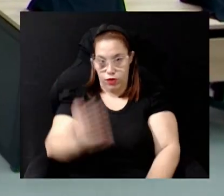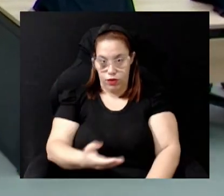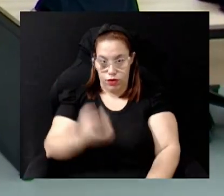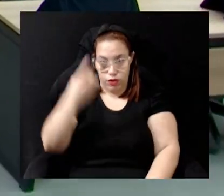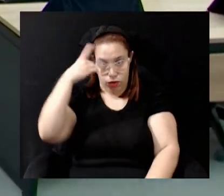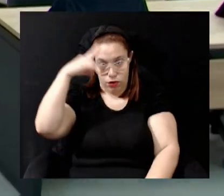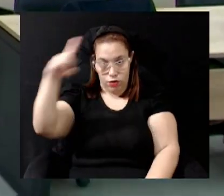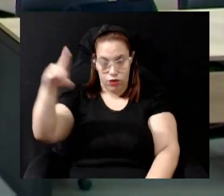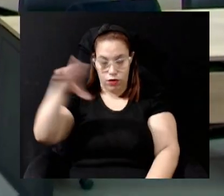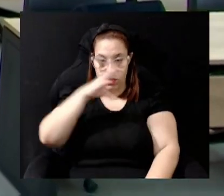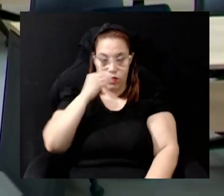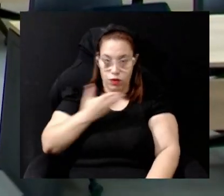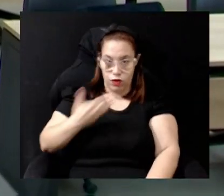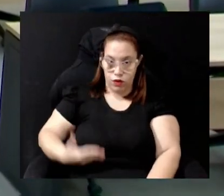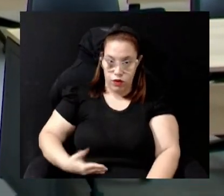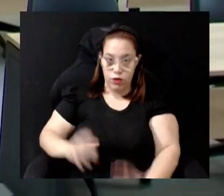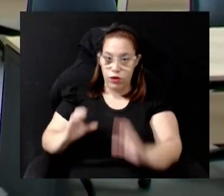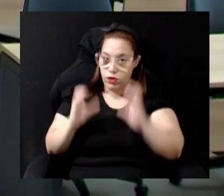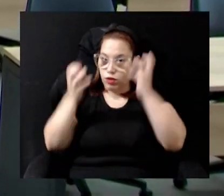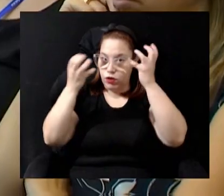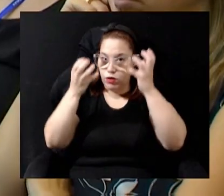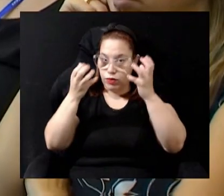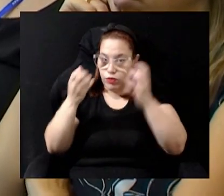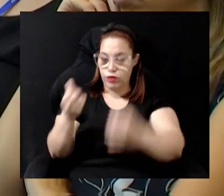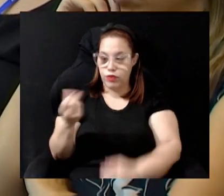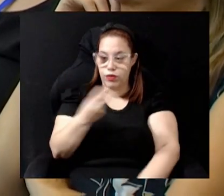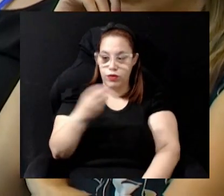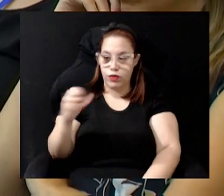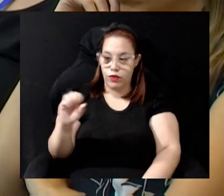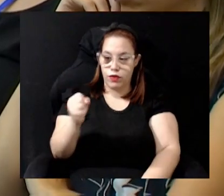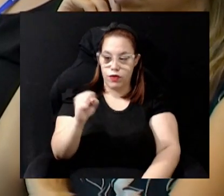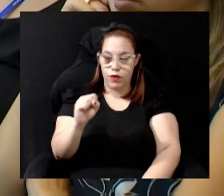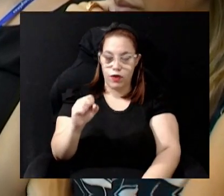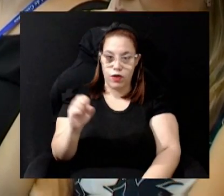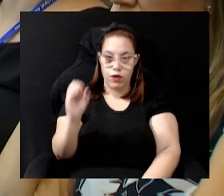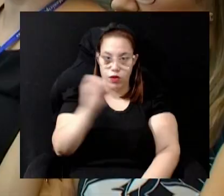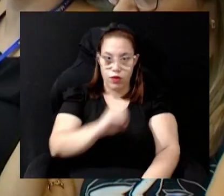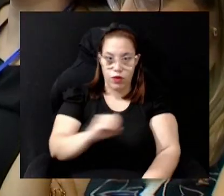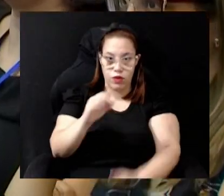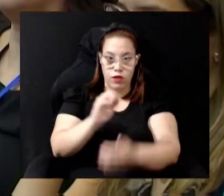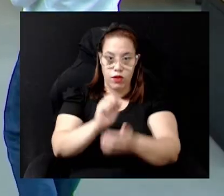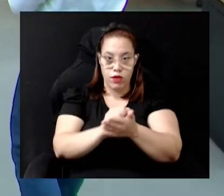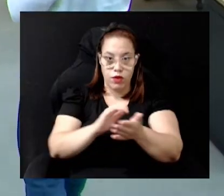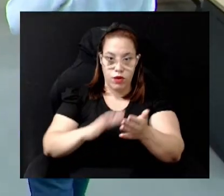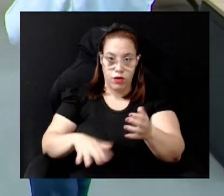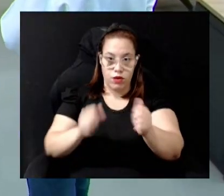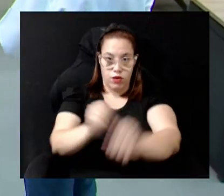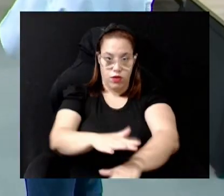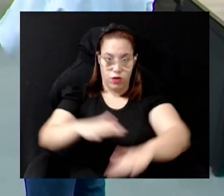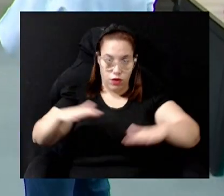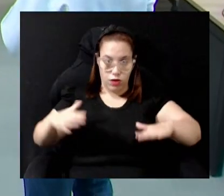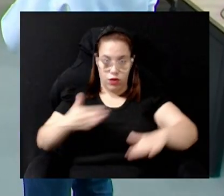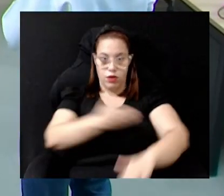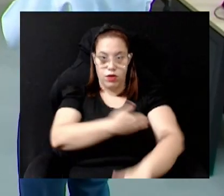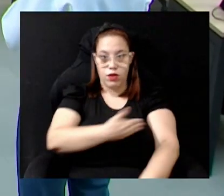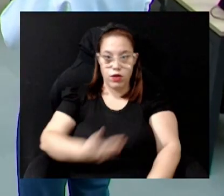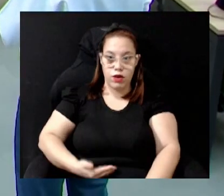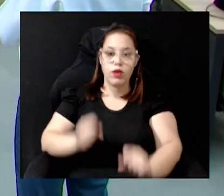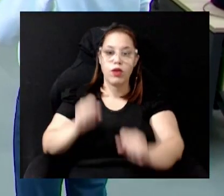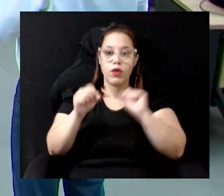Público, comemorado no último dia 28, com uma atividade no plenário da Casa de Leis, onde reuniu